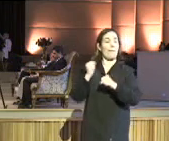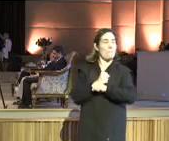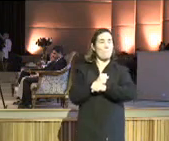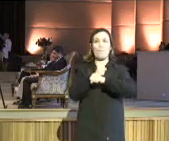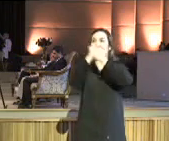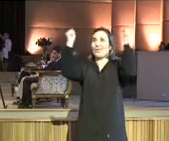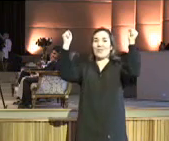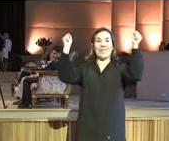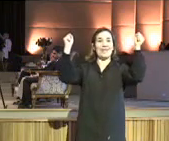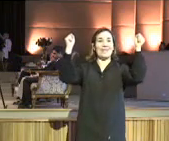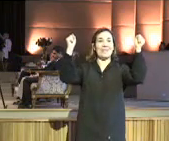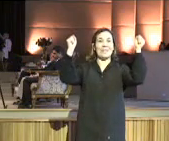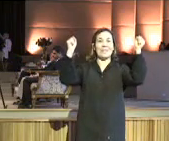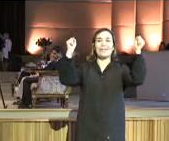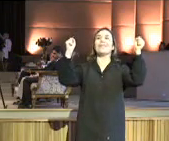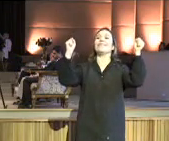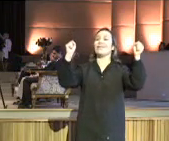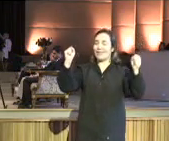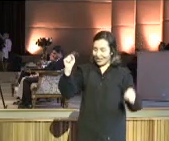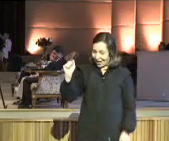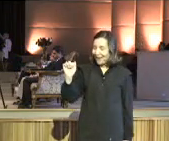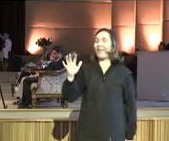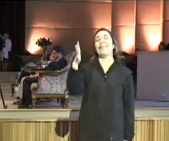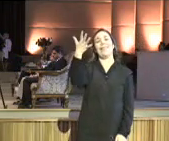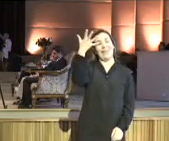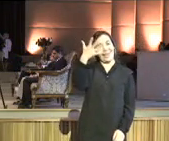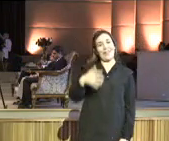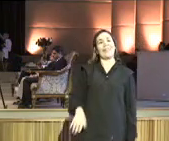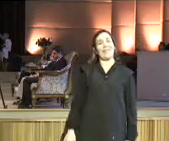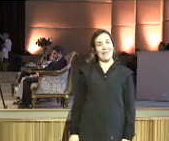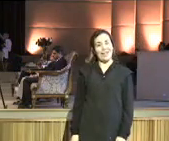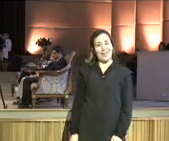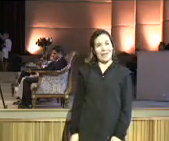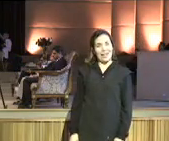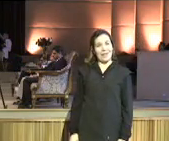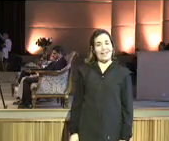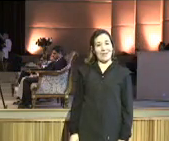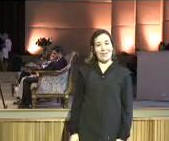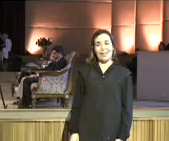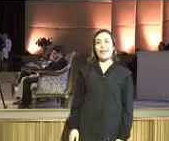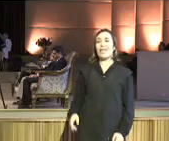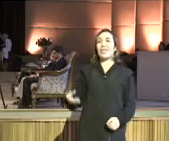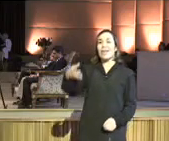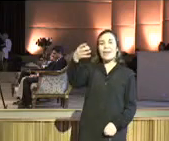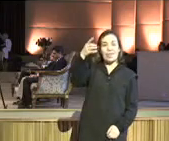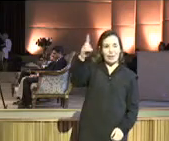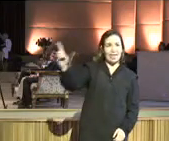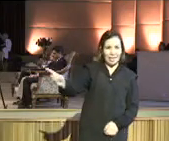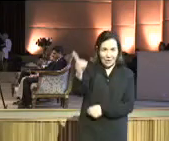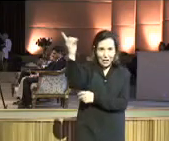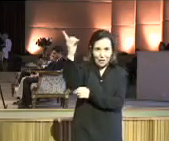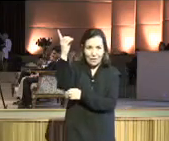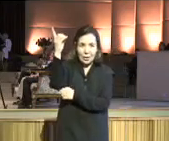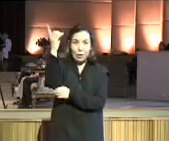Davi volta a sentar naquele trono e volta a colocar aquela coroa.